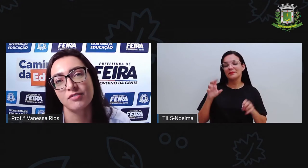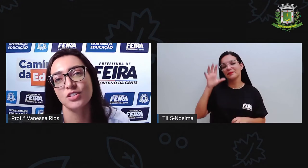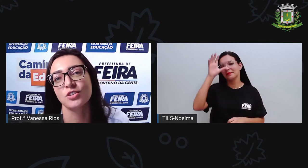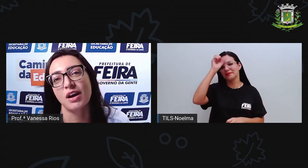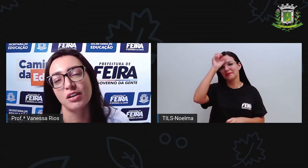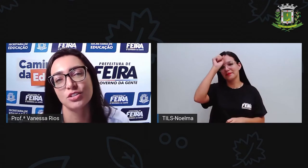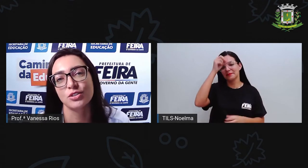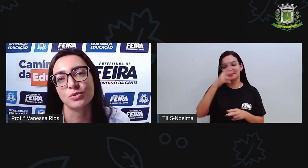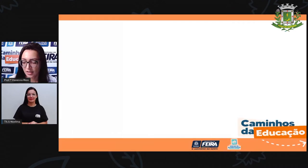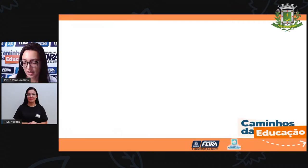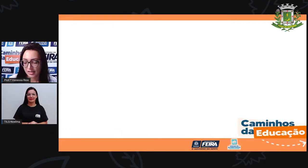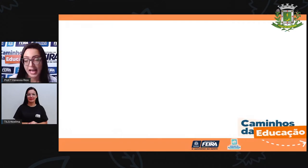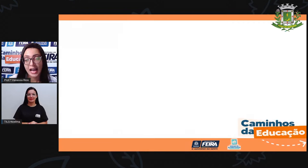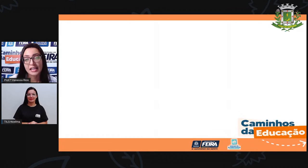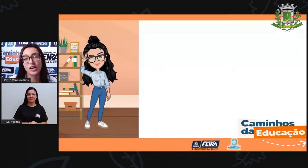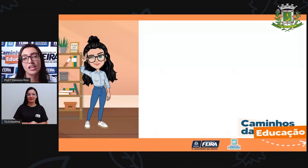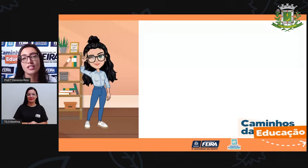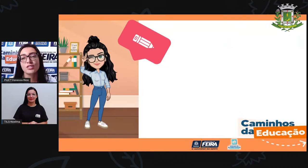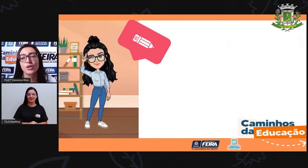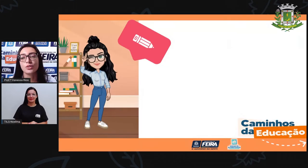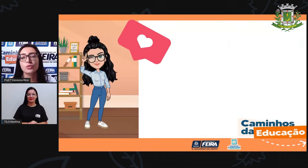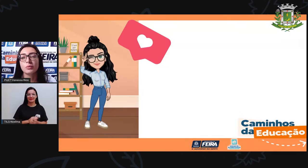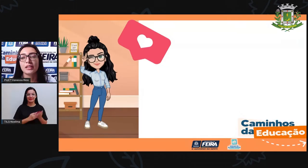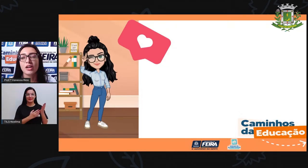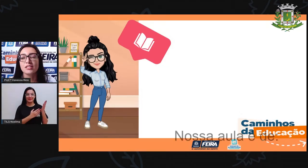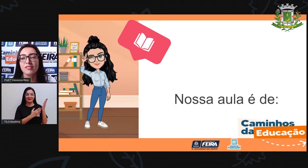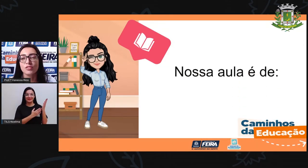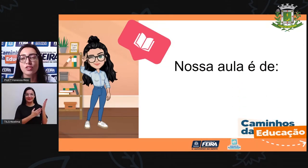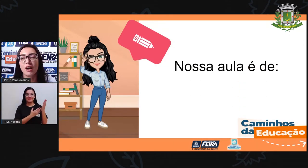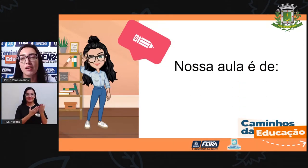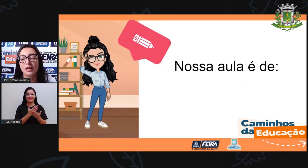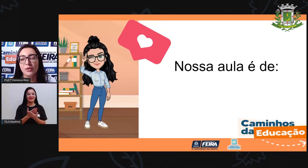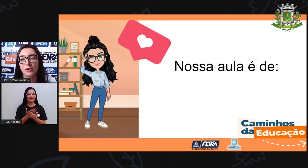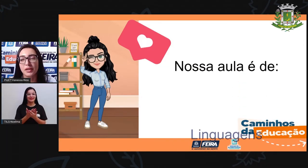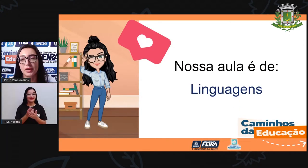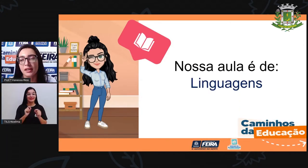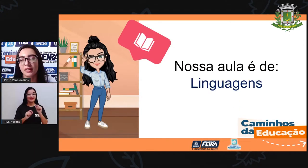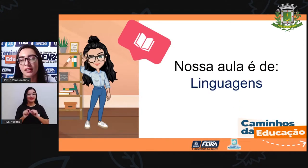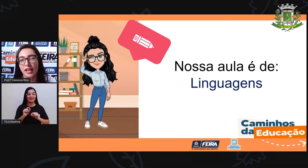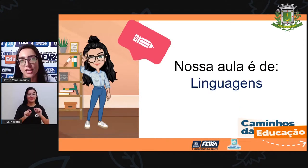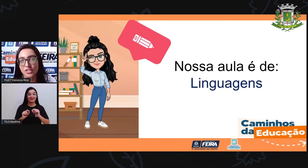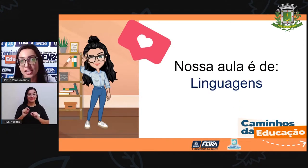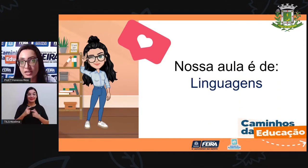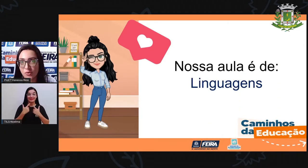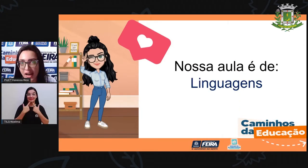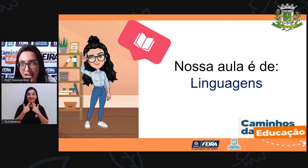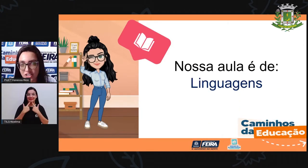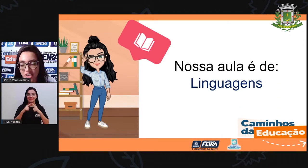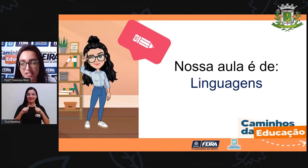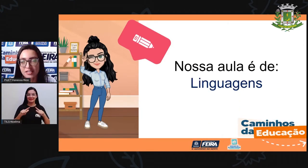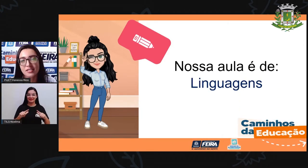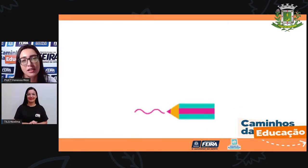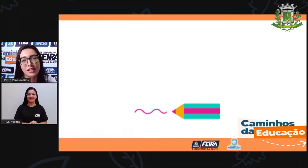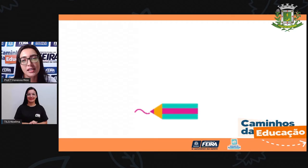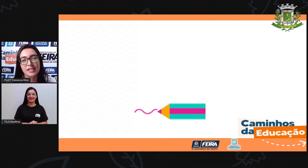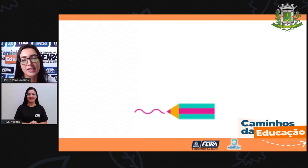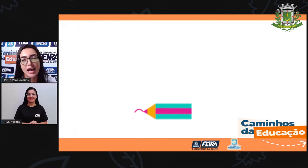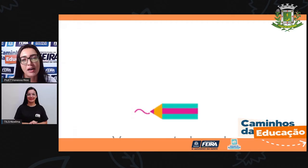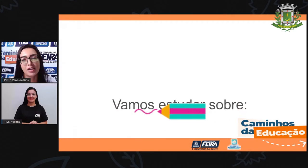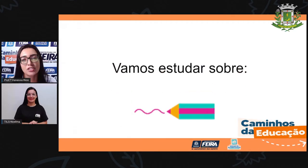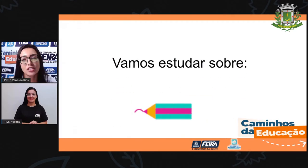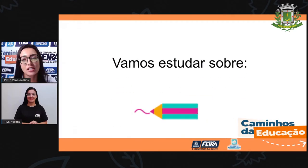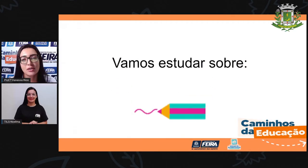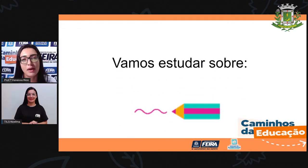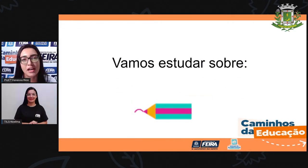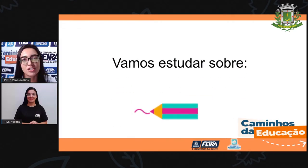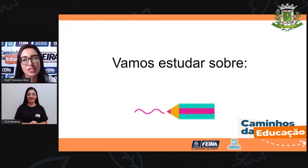aprender na videoaula de hoje. E aí, olhem só, turma, a nossa videoaula agora, ela é de linguagens. E nessa